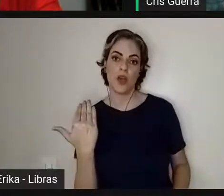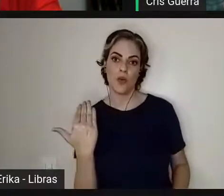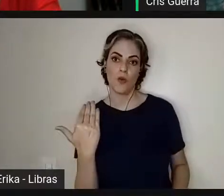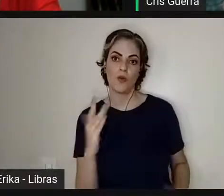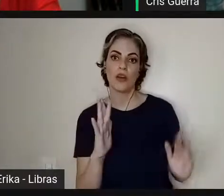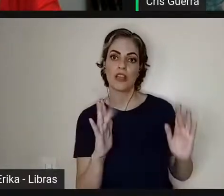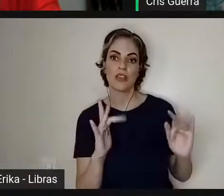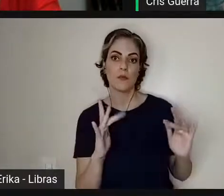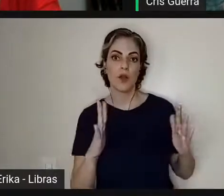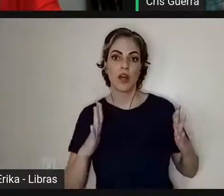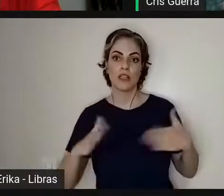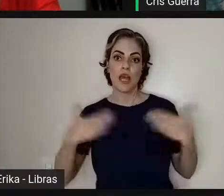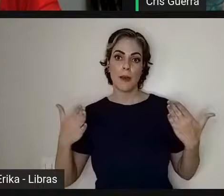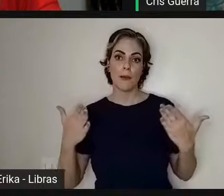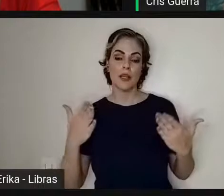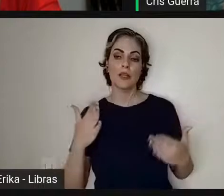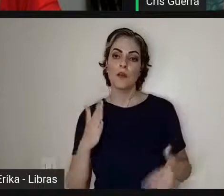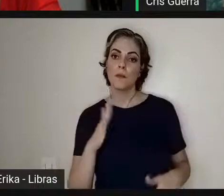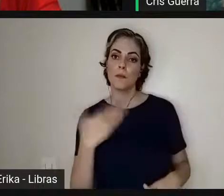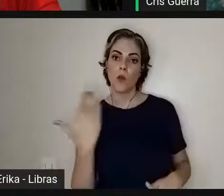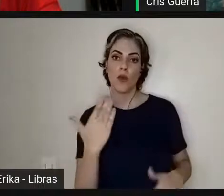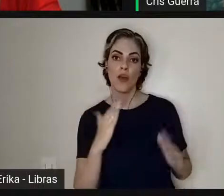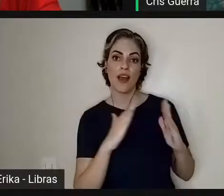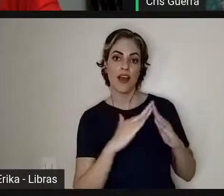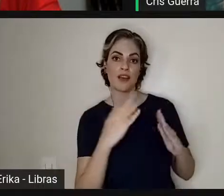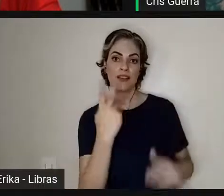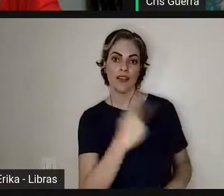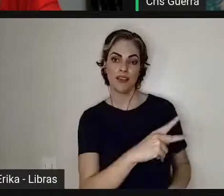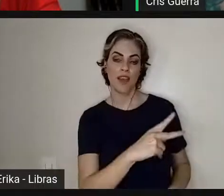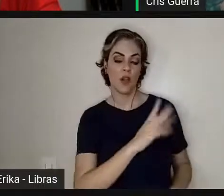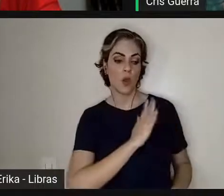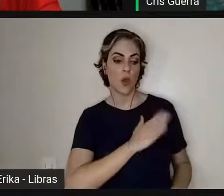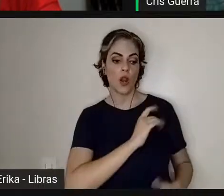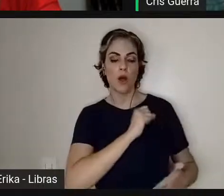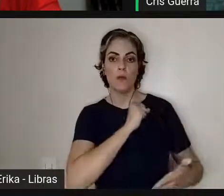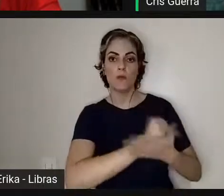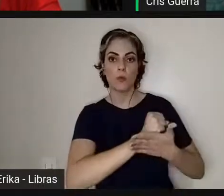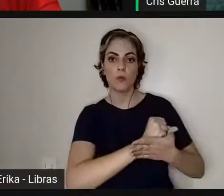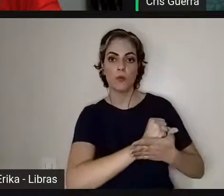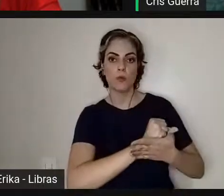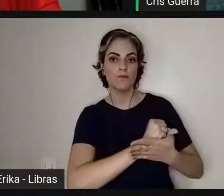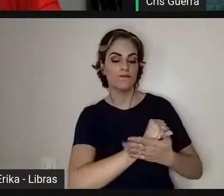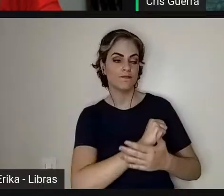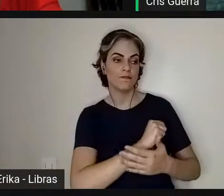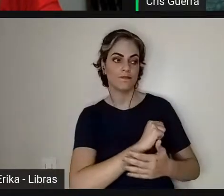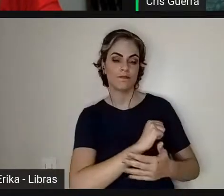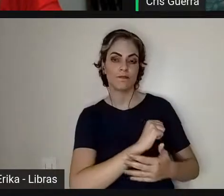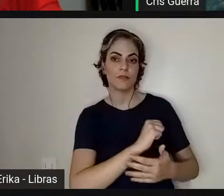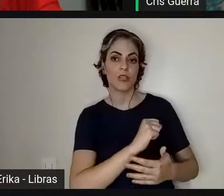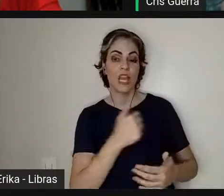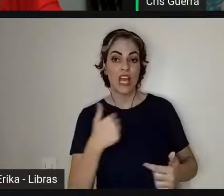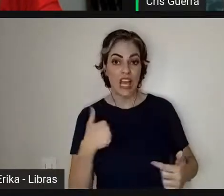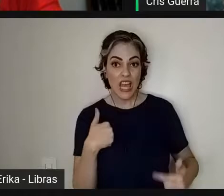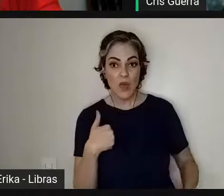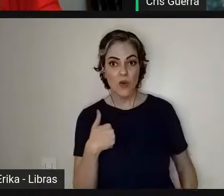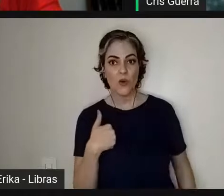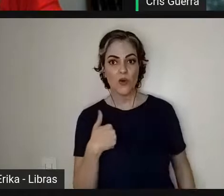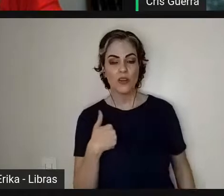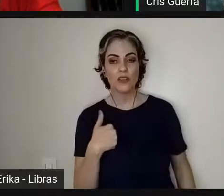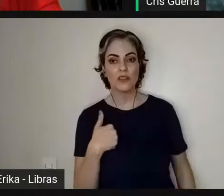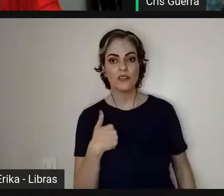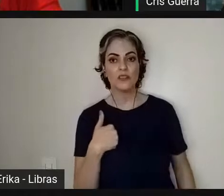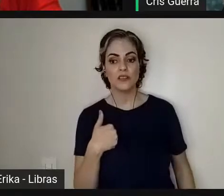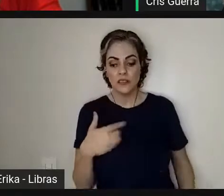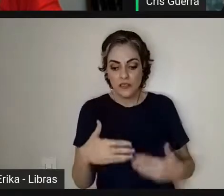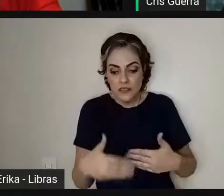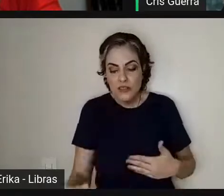morte súbita na casa dele. Ele morreu do coração, teve uma parada cardíaca, e aí eu me vi há 2 meses